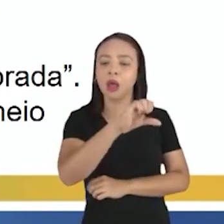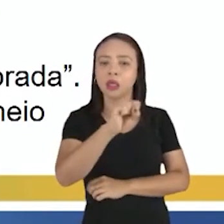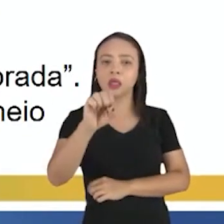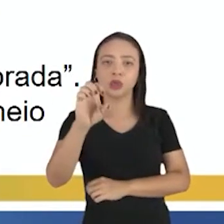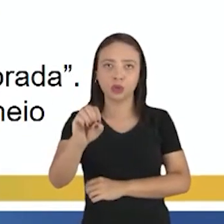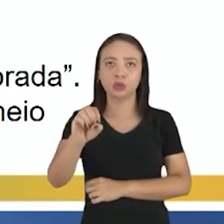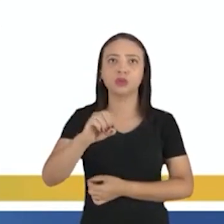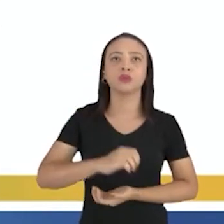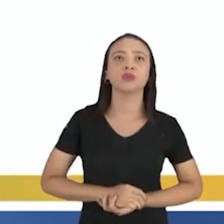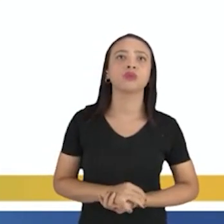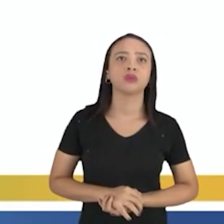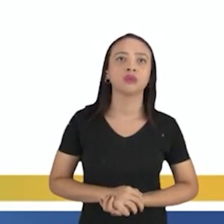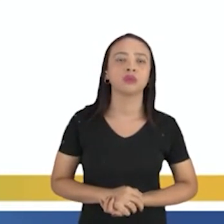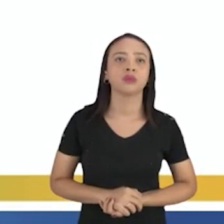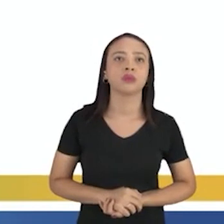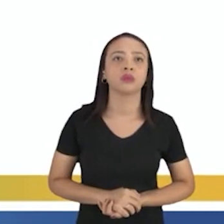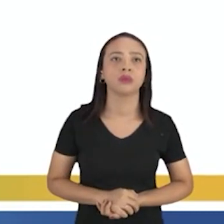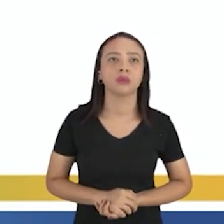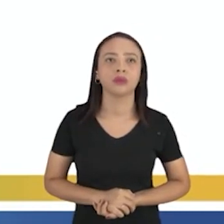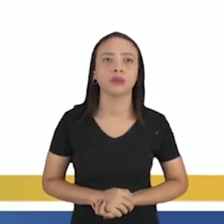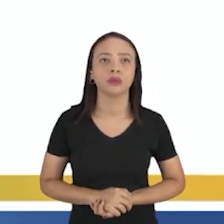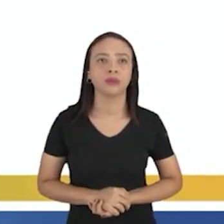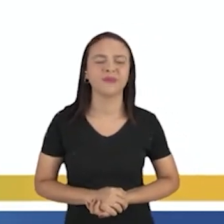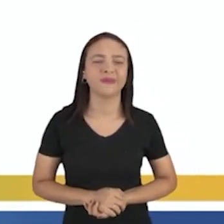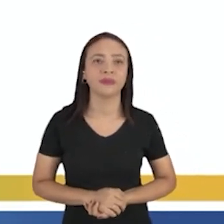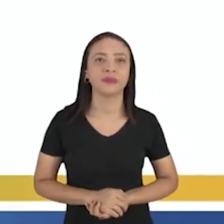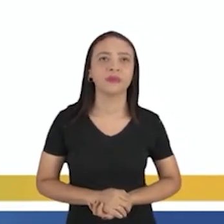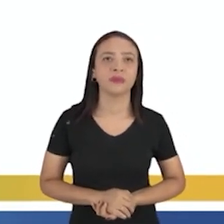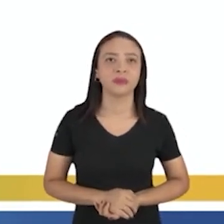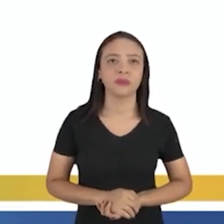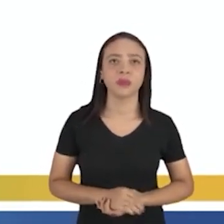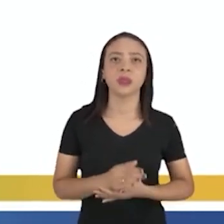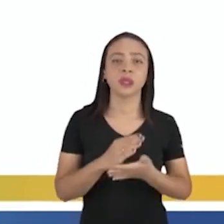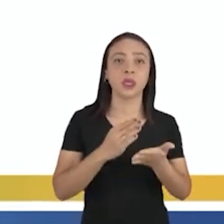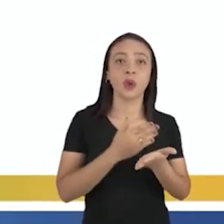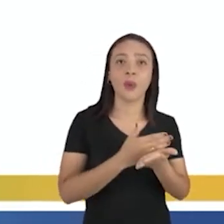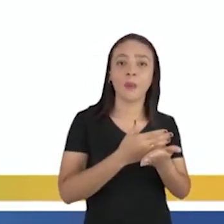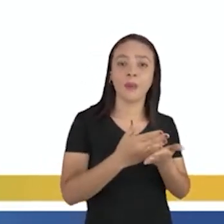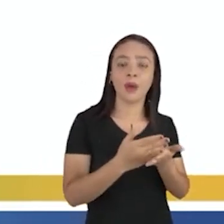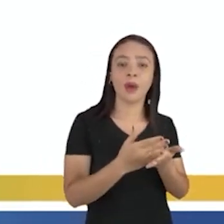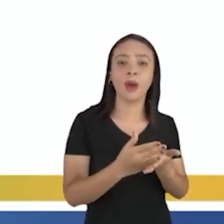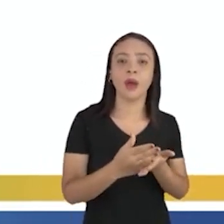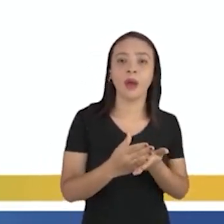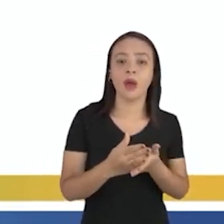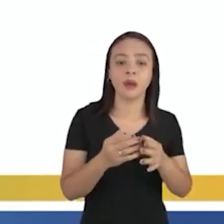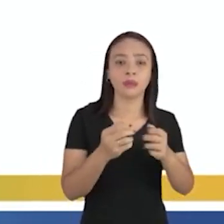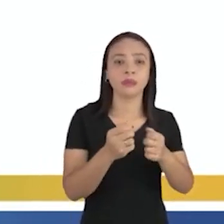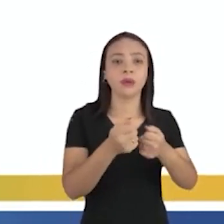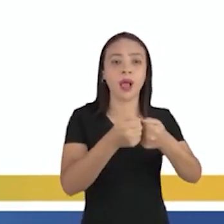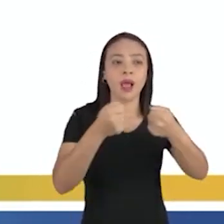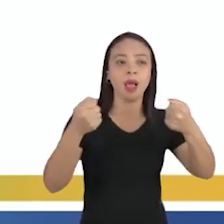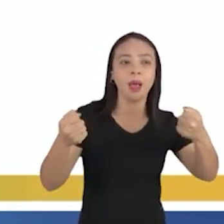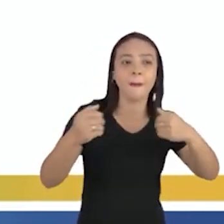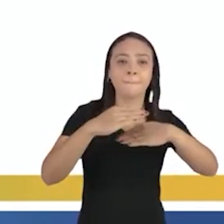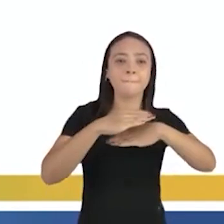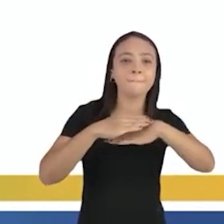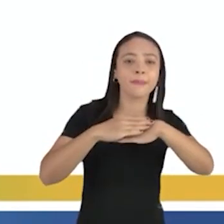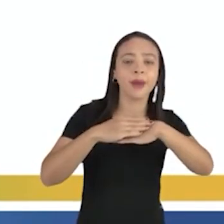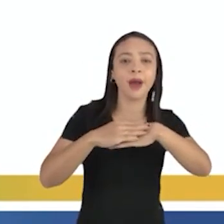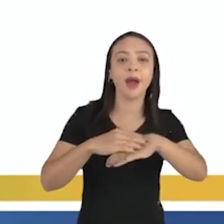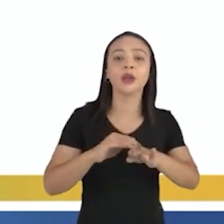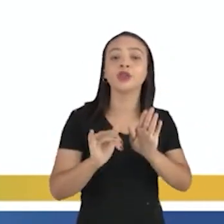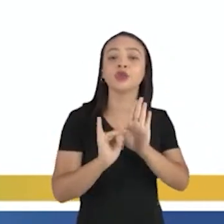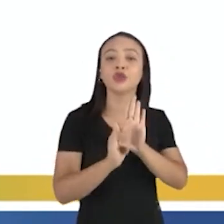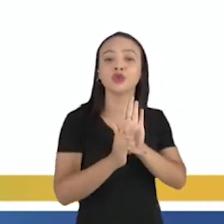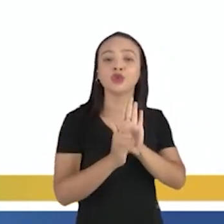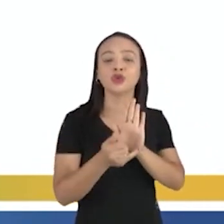aqui, nisso, grifou, ok. Nisso, introduz o fragmento botar a cara na janela em crônica de jornal